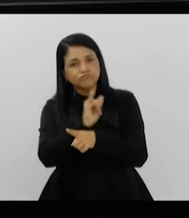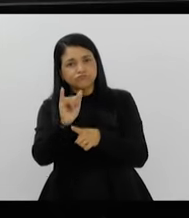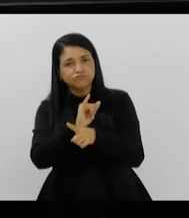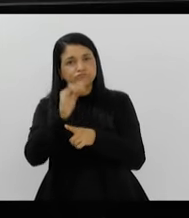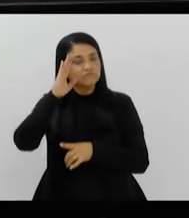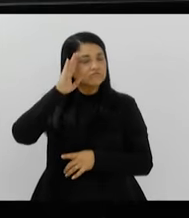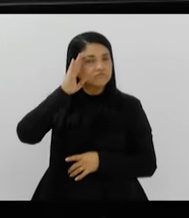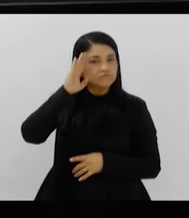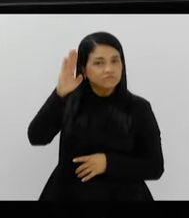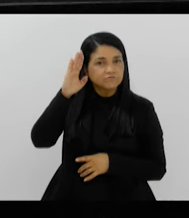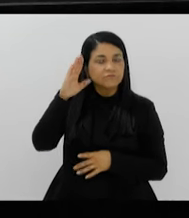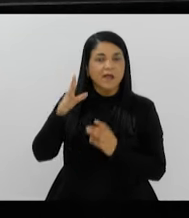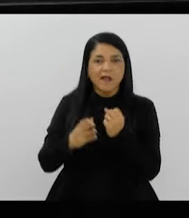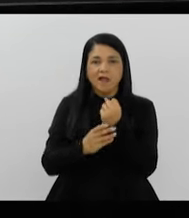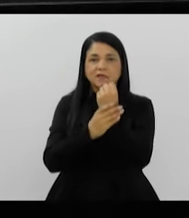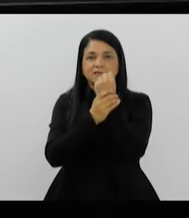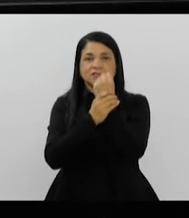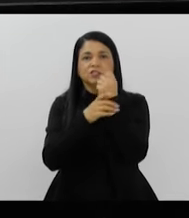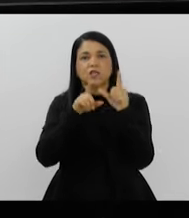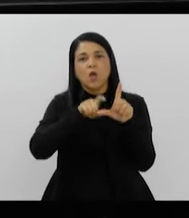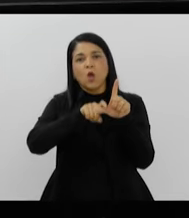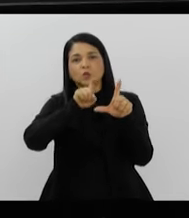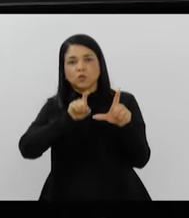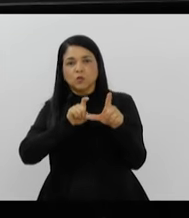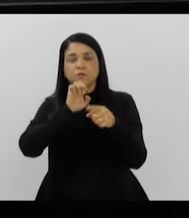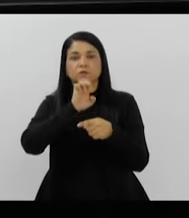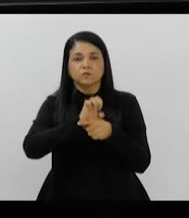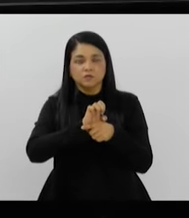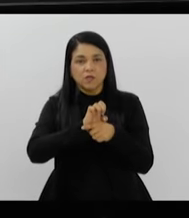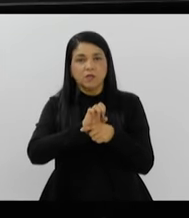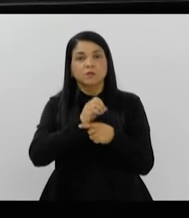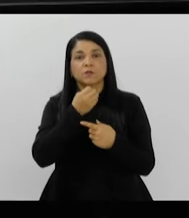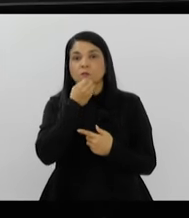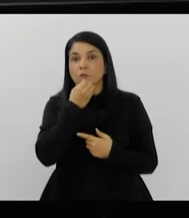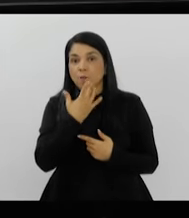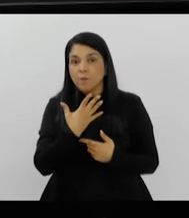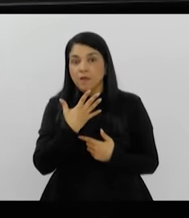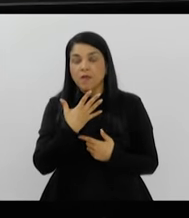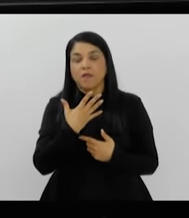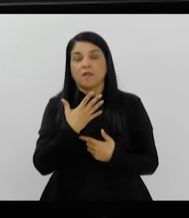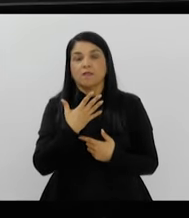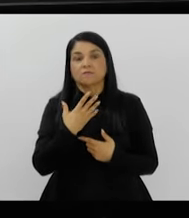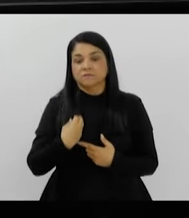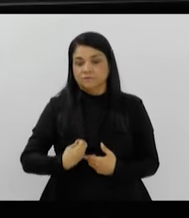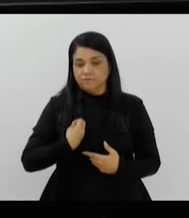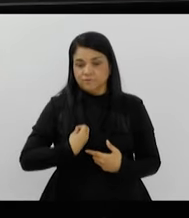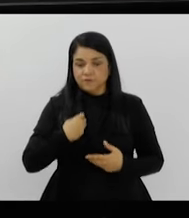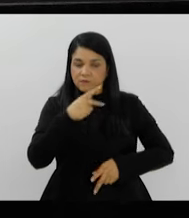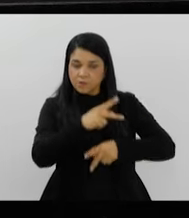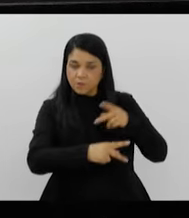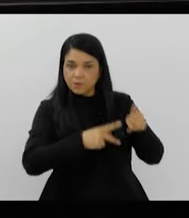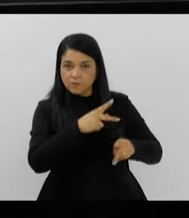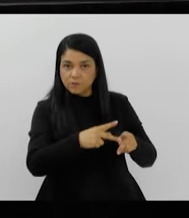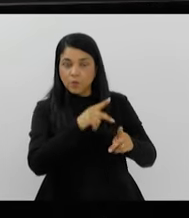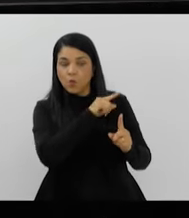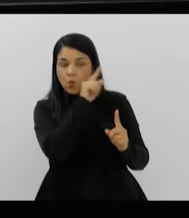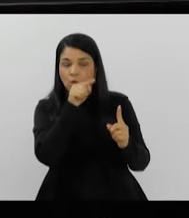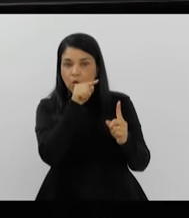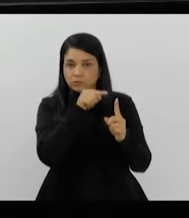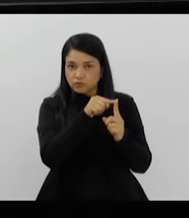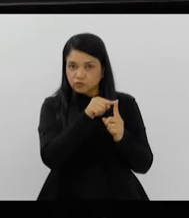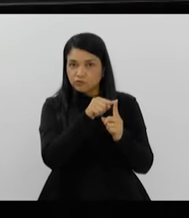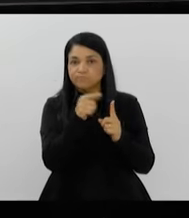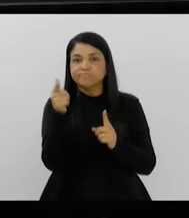para garantir a autonomia do Estado e o bem-estar da população, de modo que esses objetivos